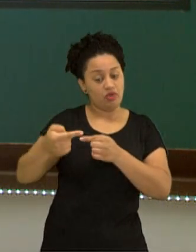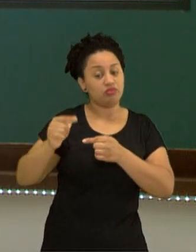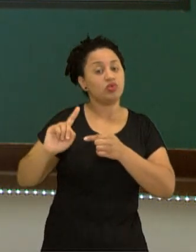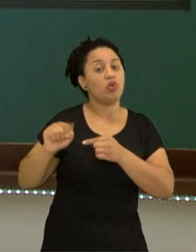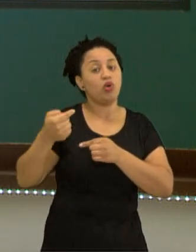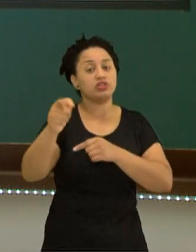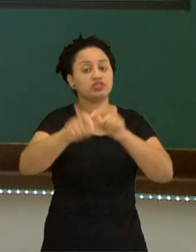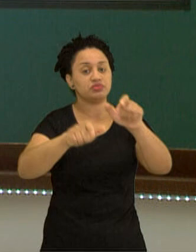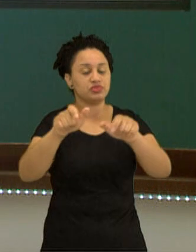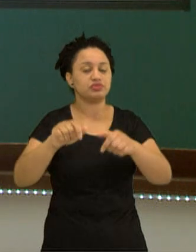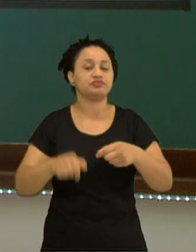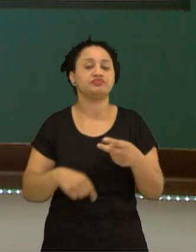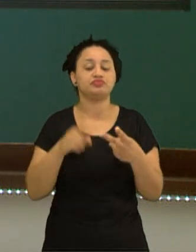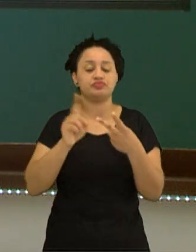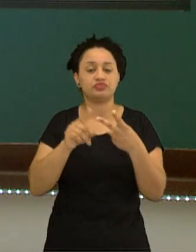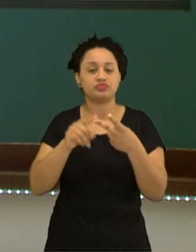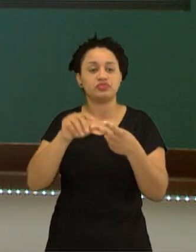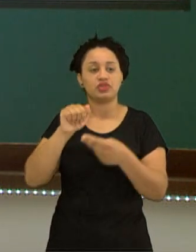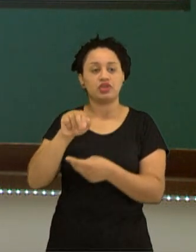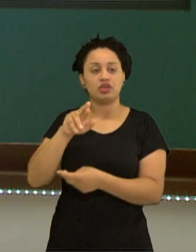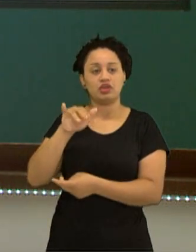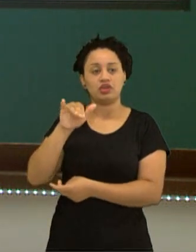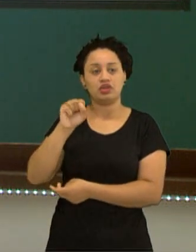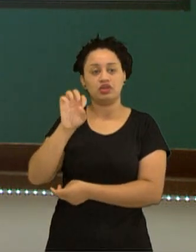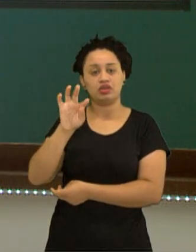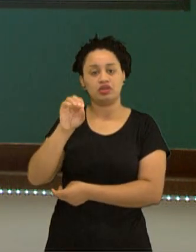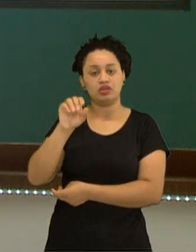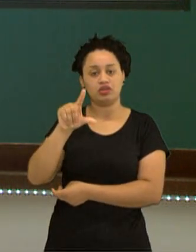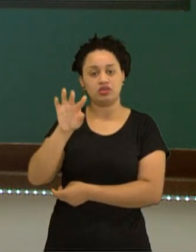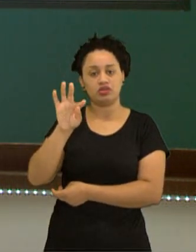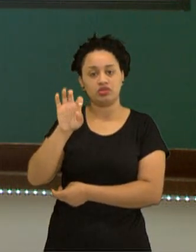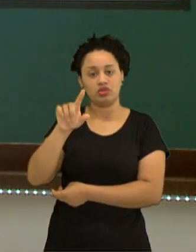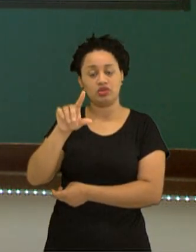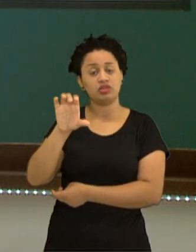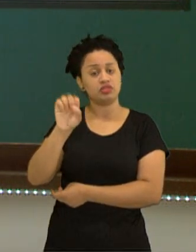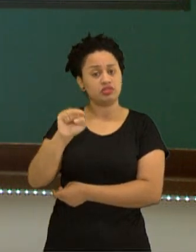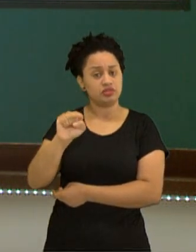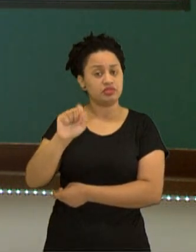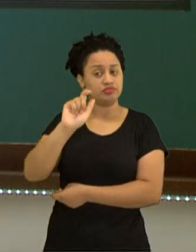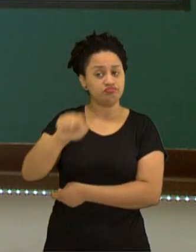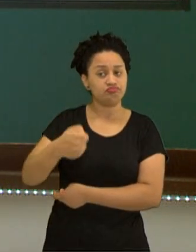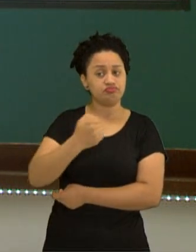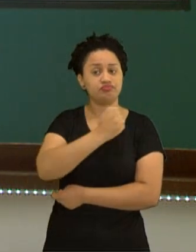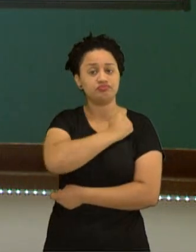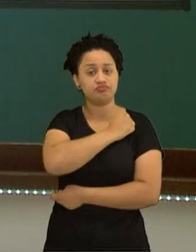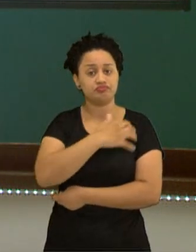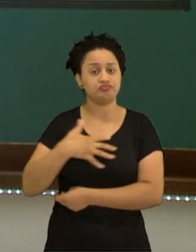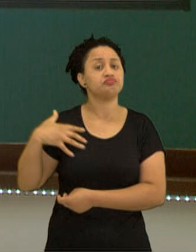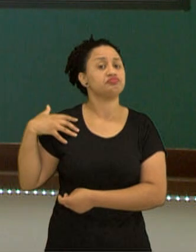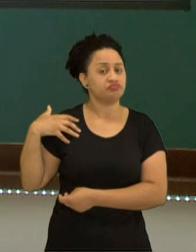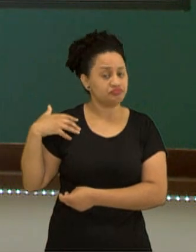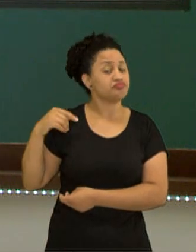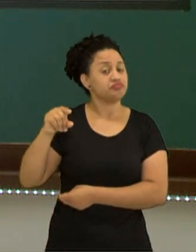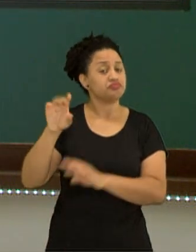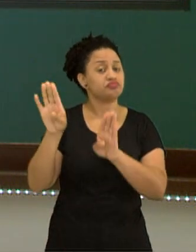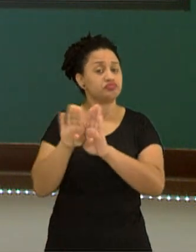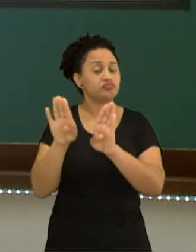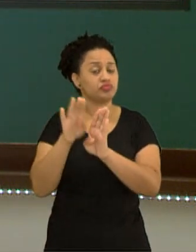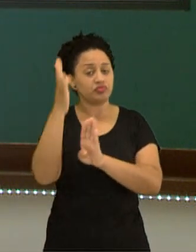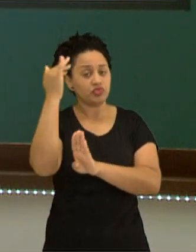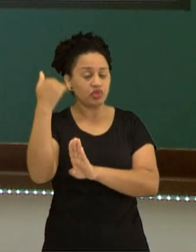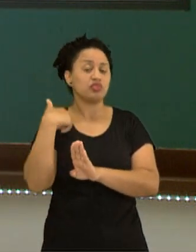E Aristóteles, conhece essa personalidade? Também é um clássico da filosofia grega. Diversas